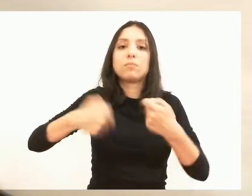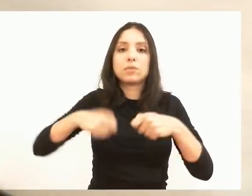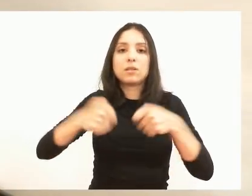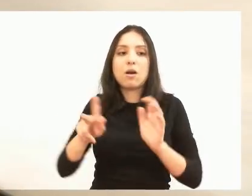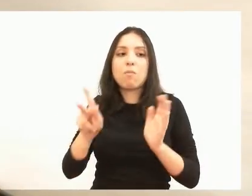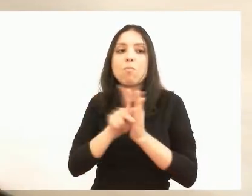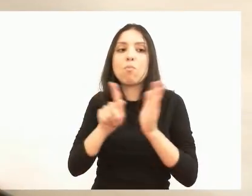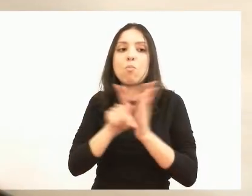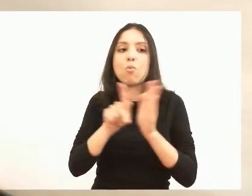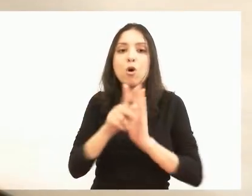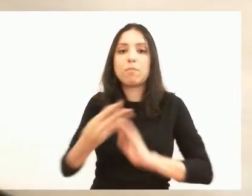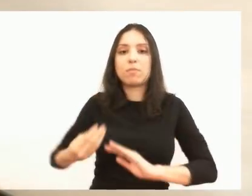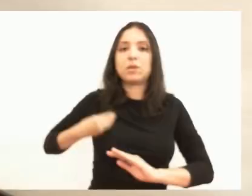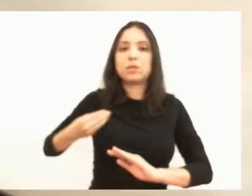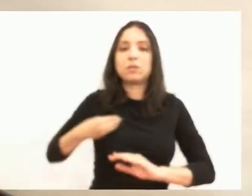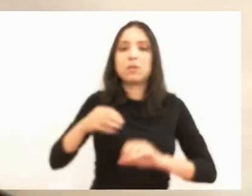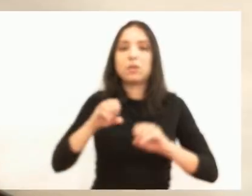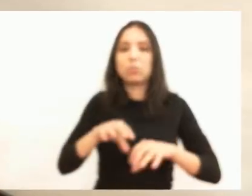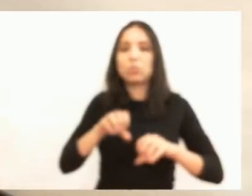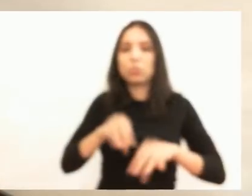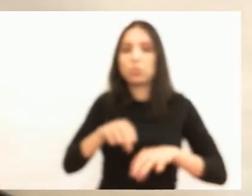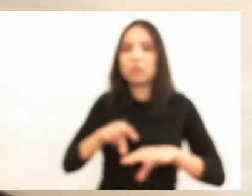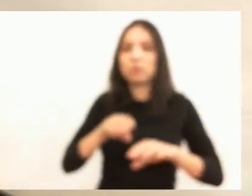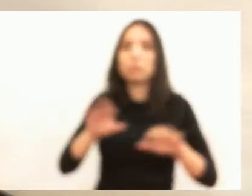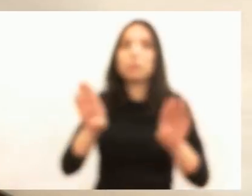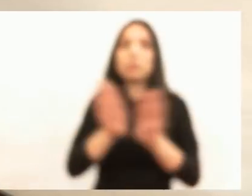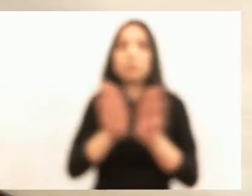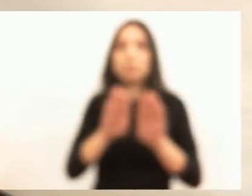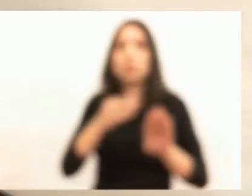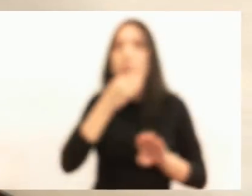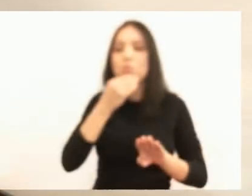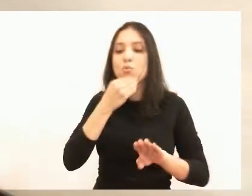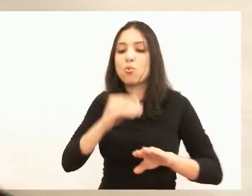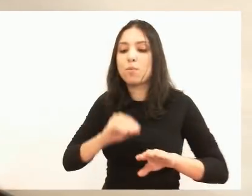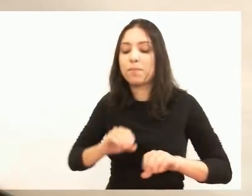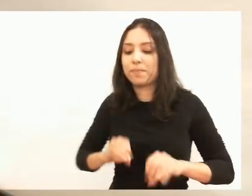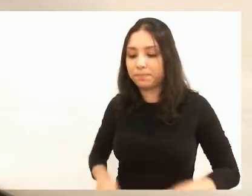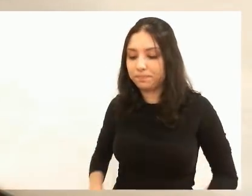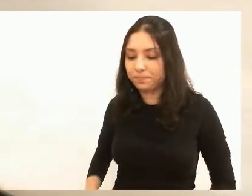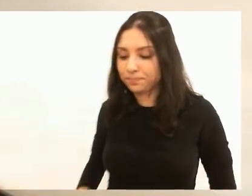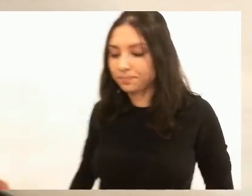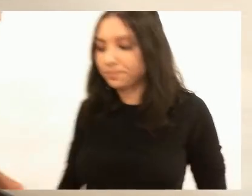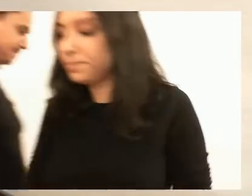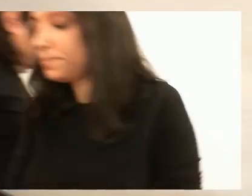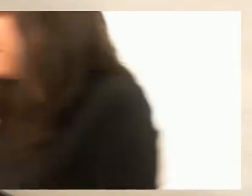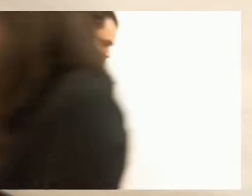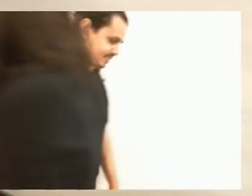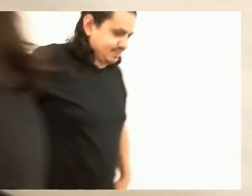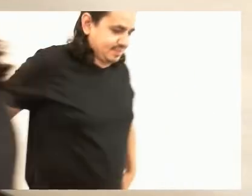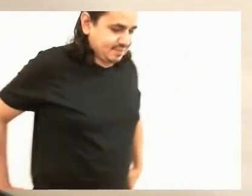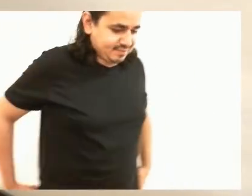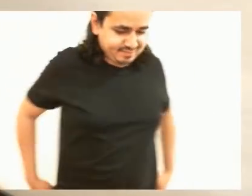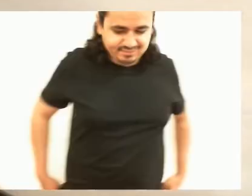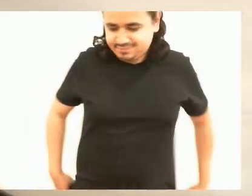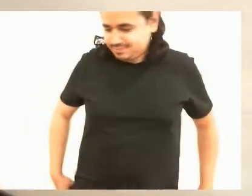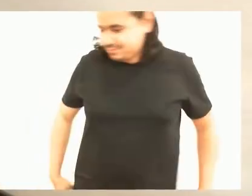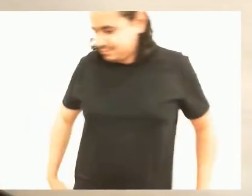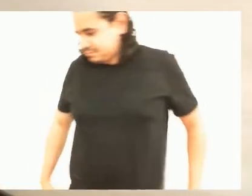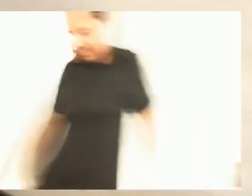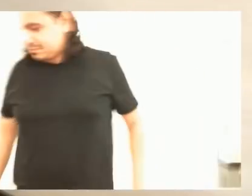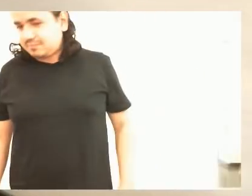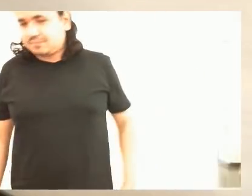como educadora e como educador se essa atenção que está tem sendo tão